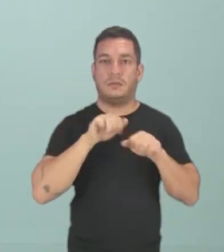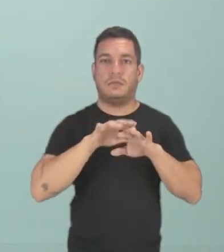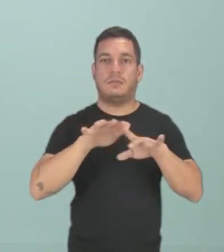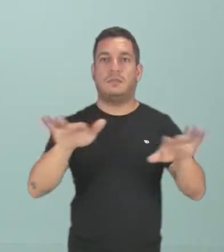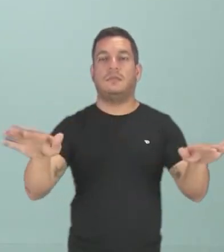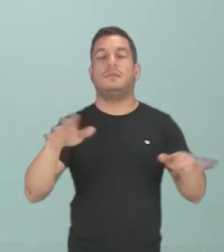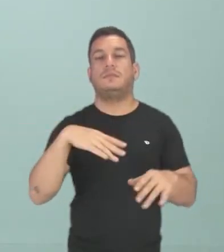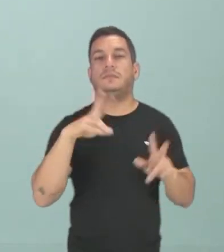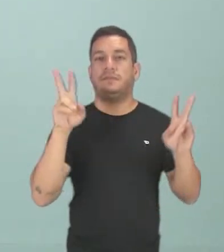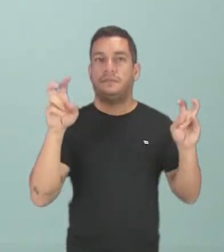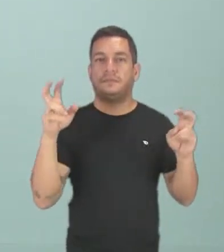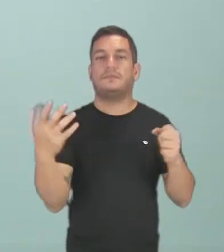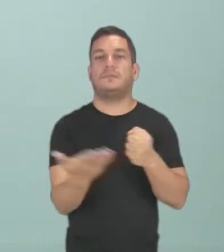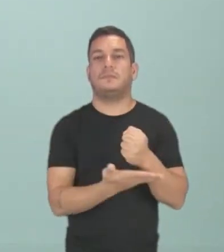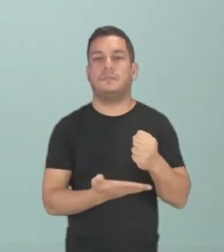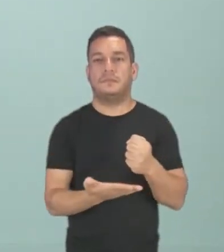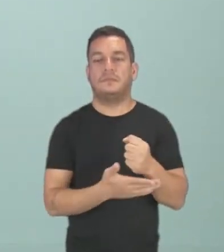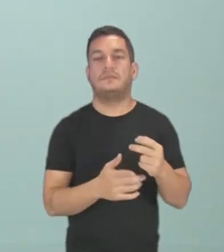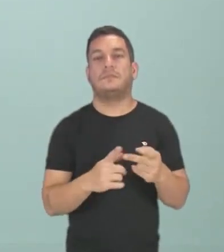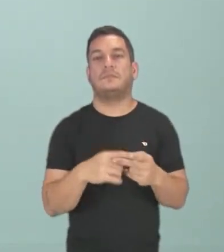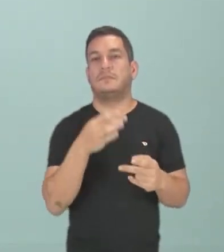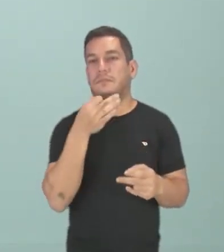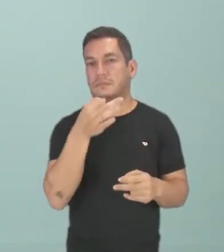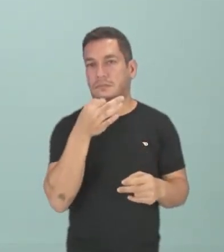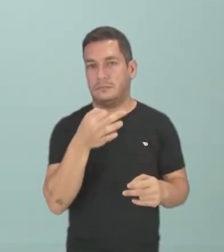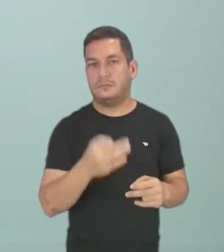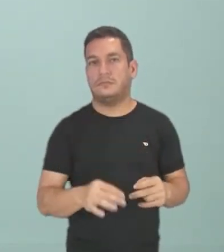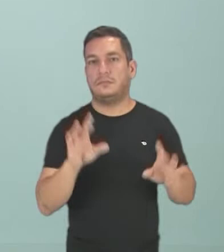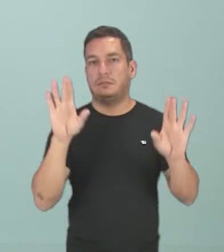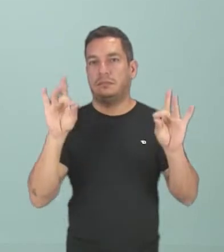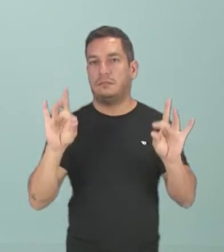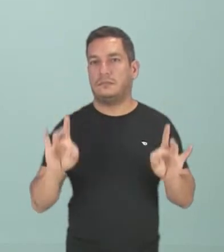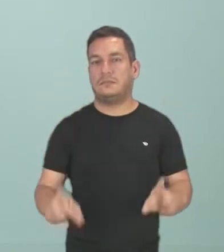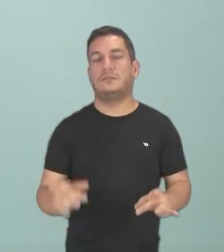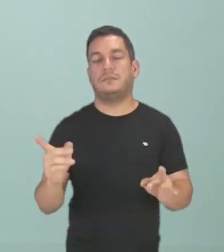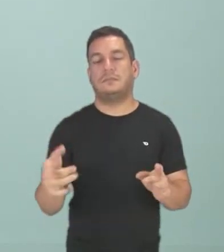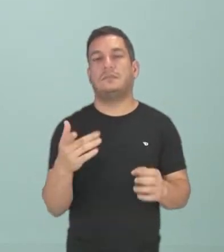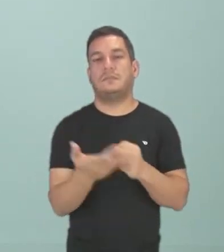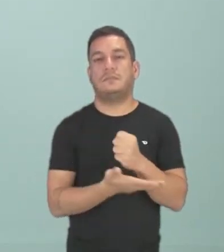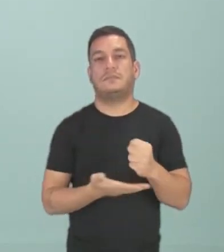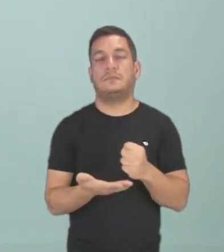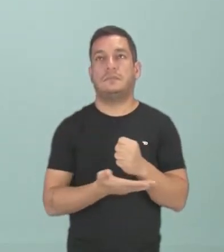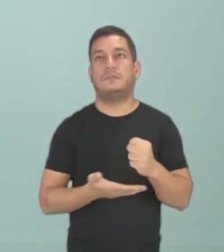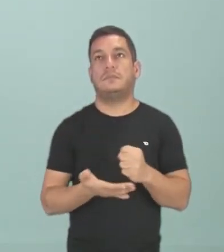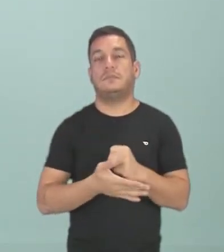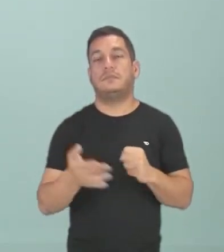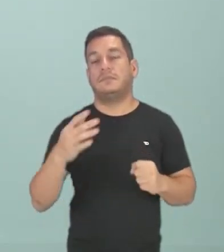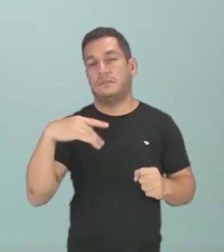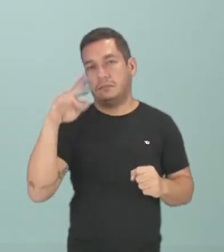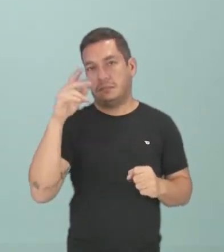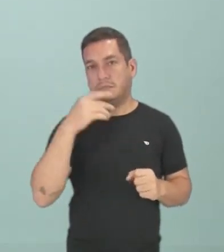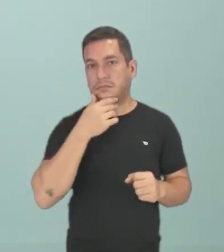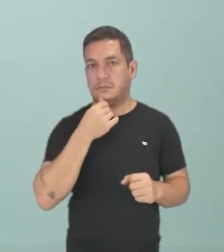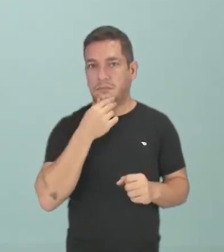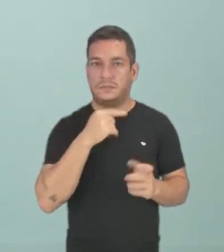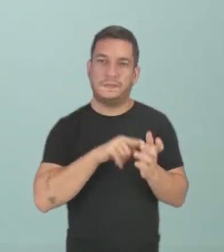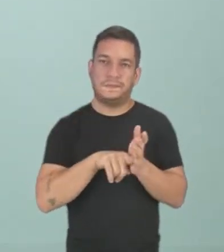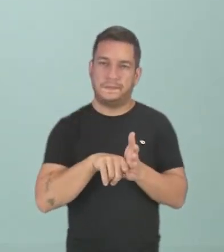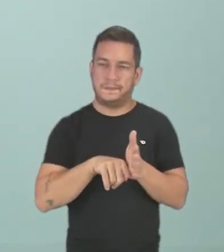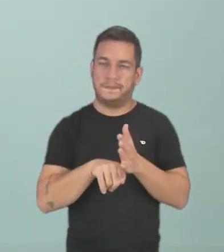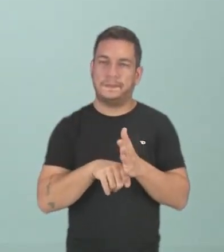assunto, embasado, argumentado, enraizado em bases teóricas,